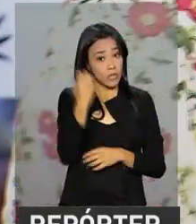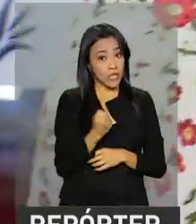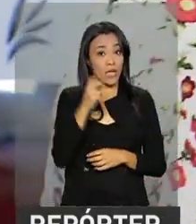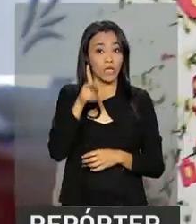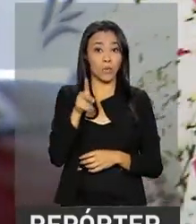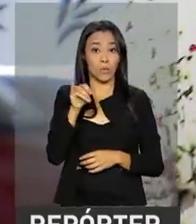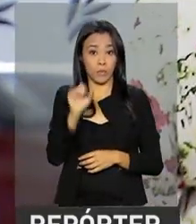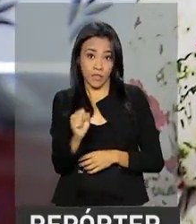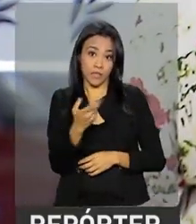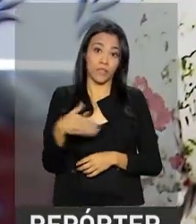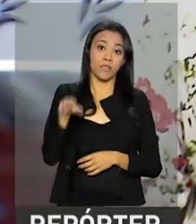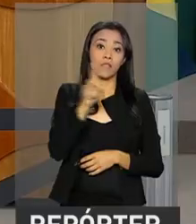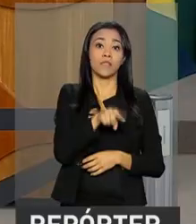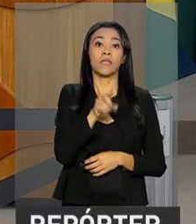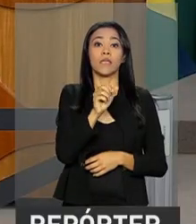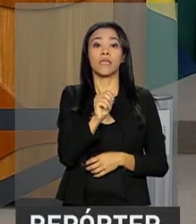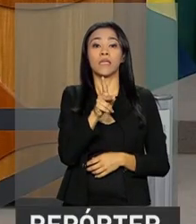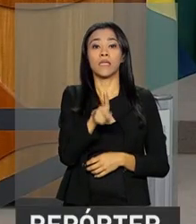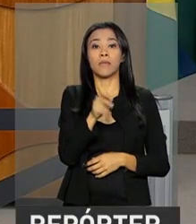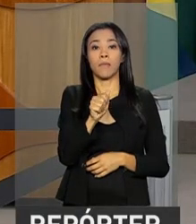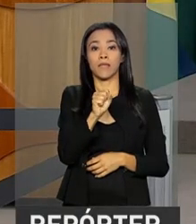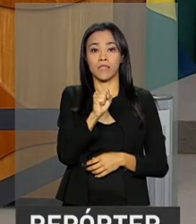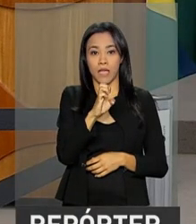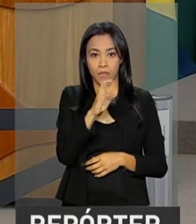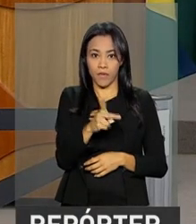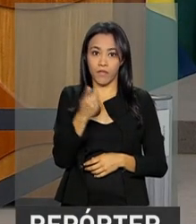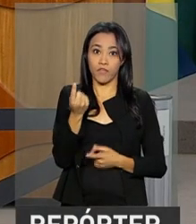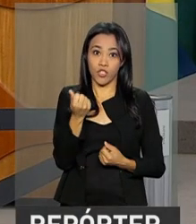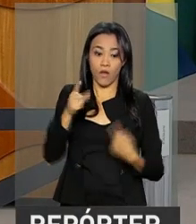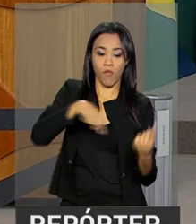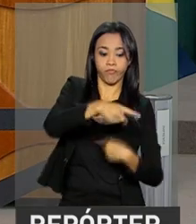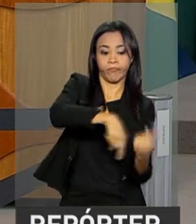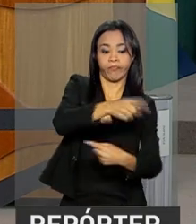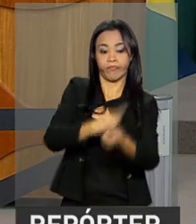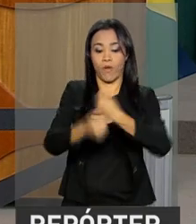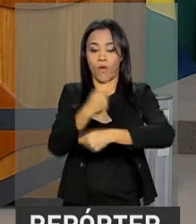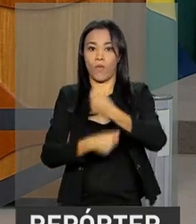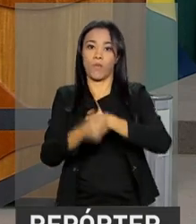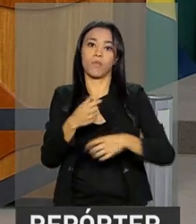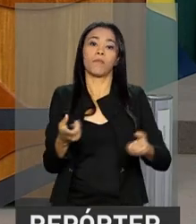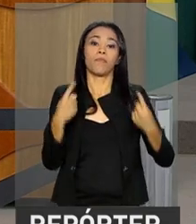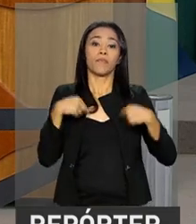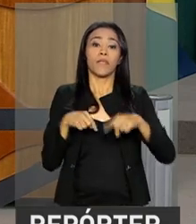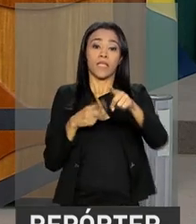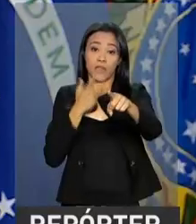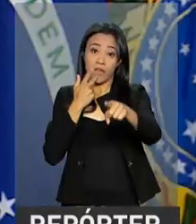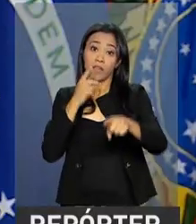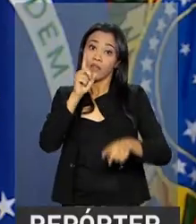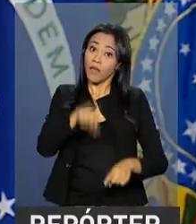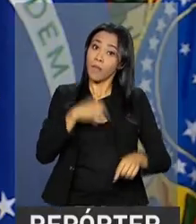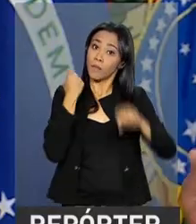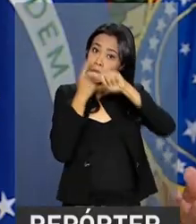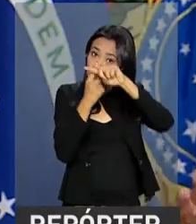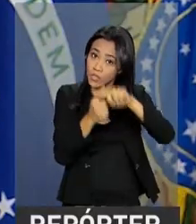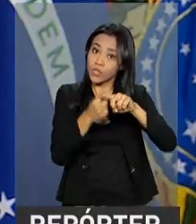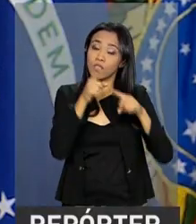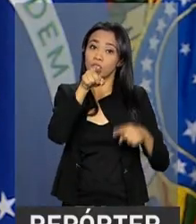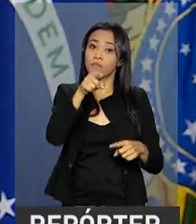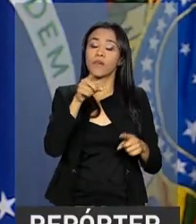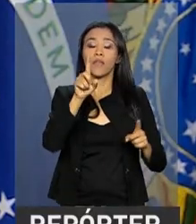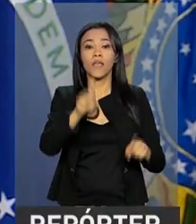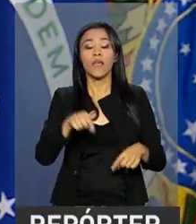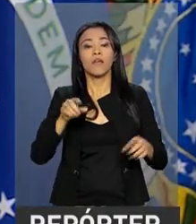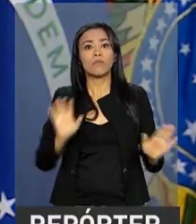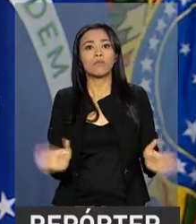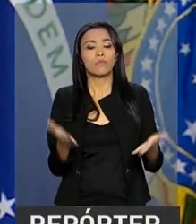devem aquecer a economia o saque do pis pasep é positivo para os beneficiados mas é também mais um estímulo